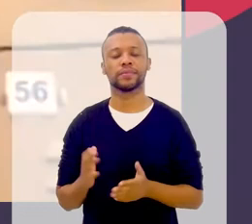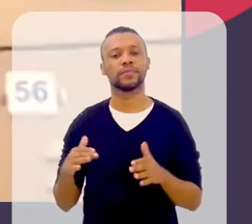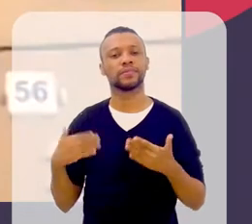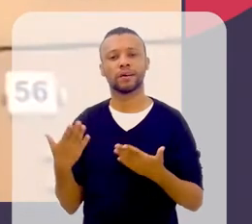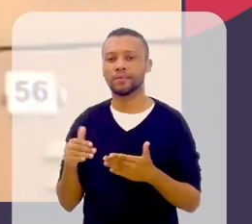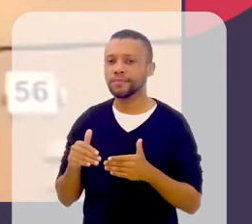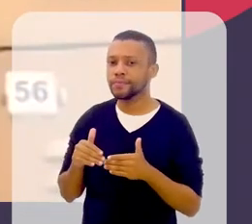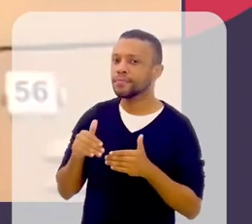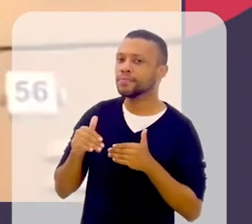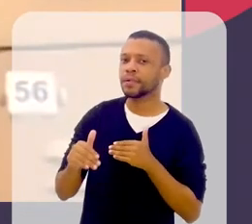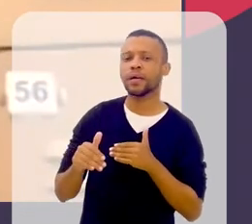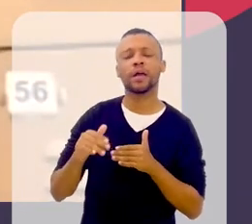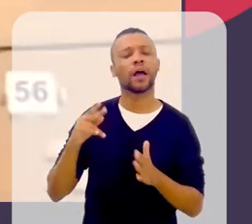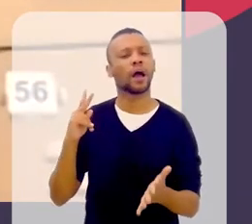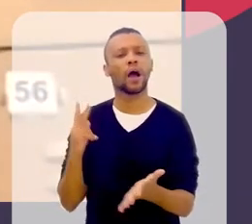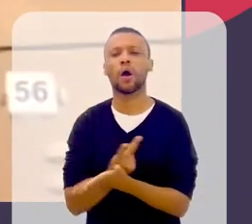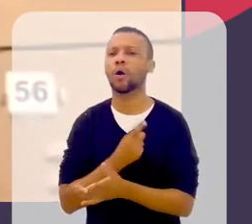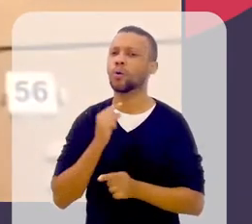Daí